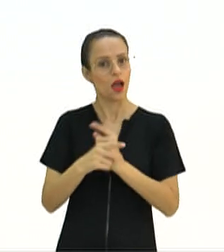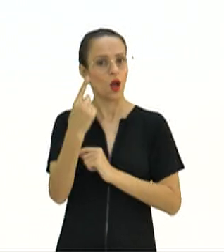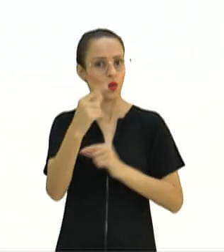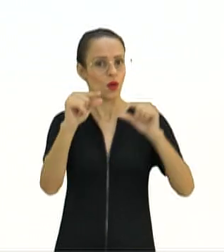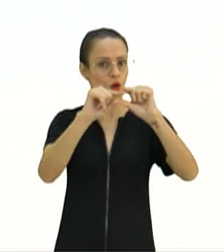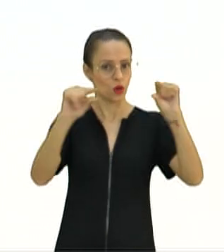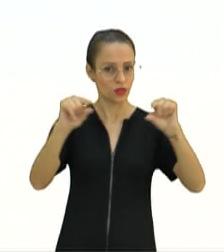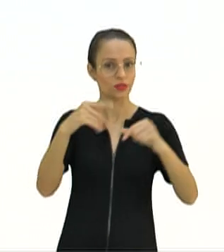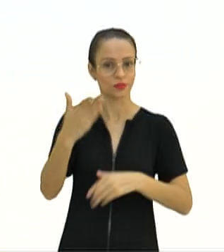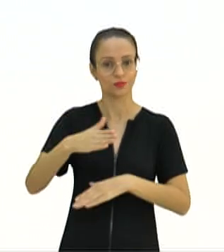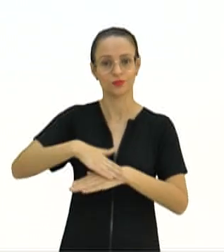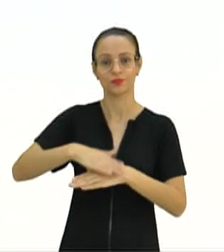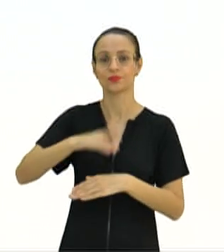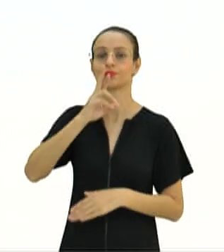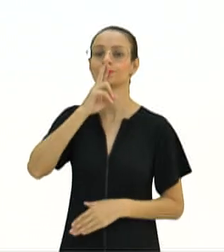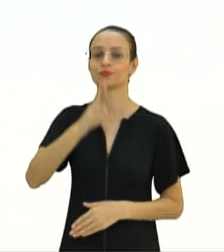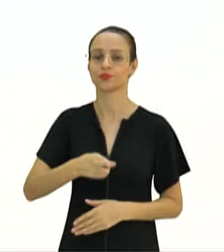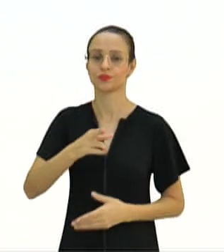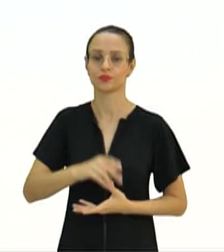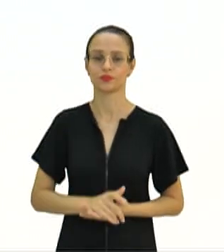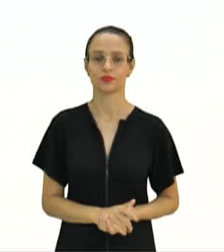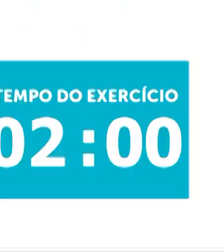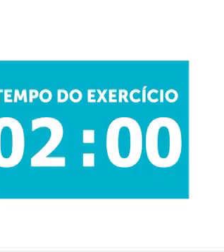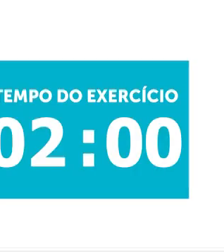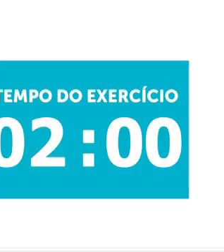oração. Então, responda.